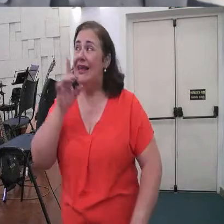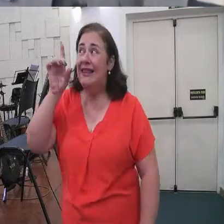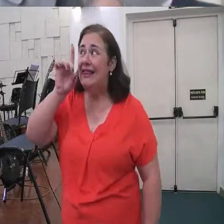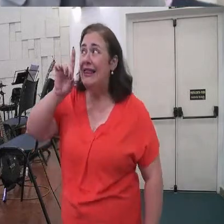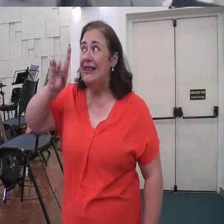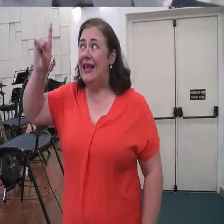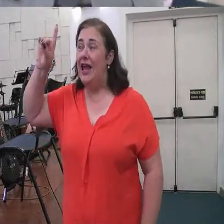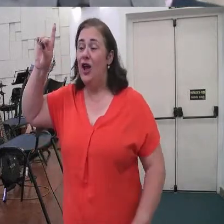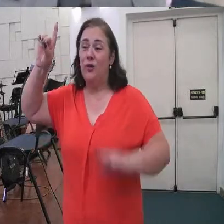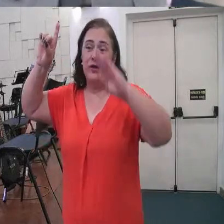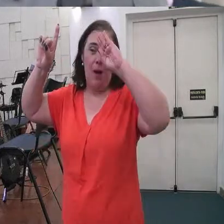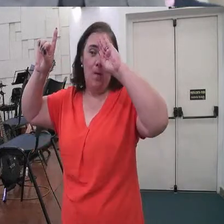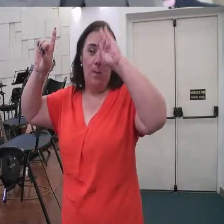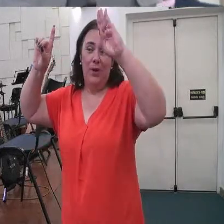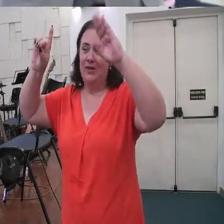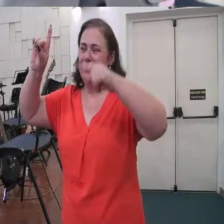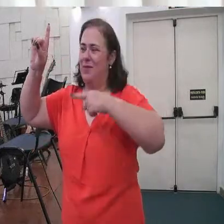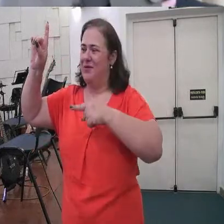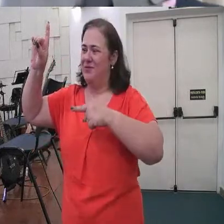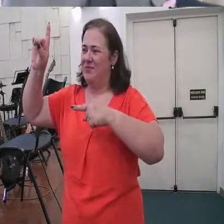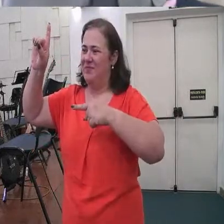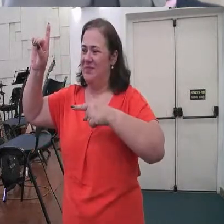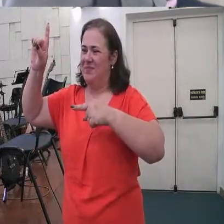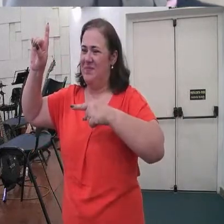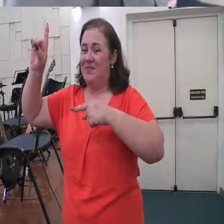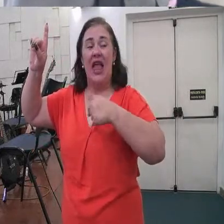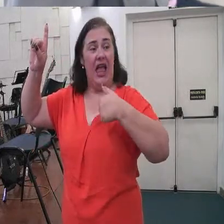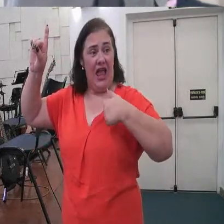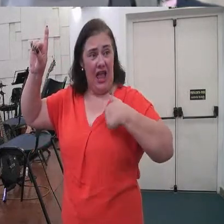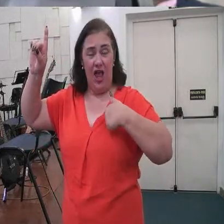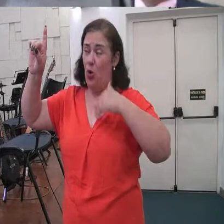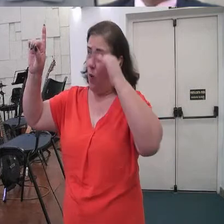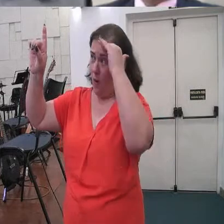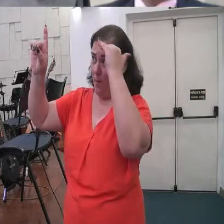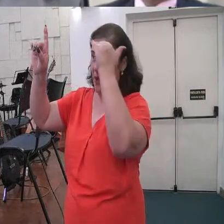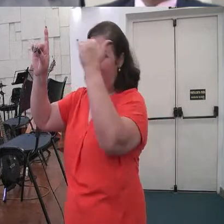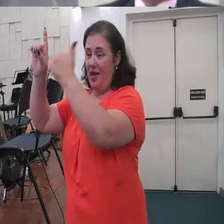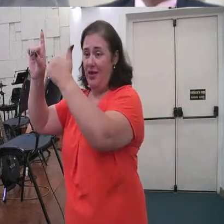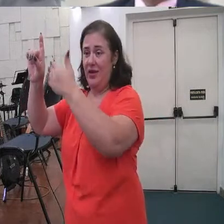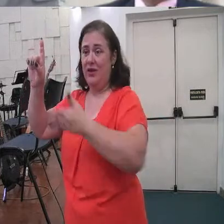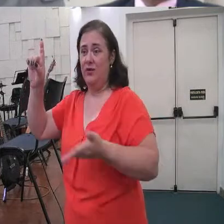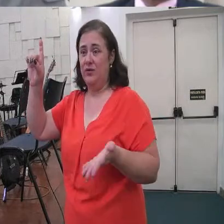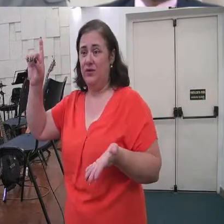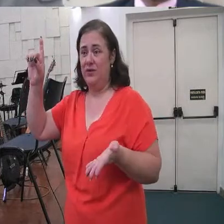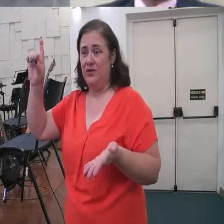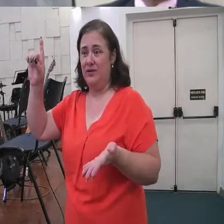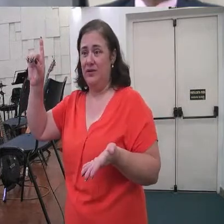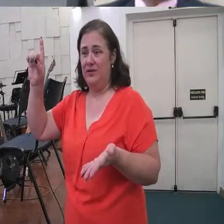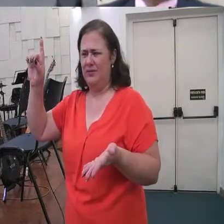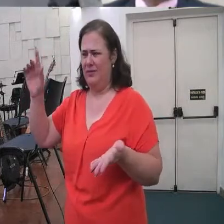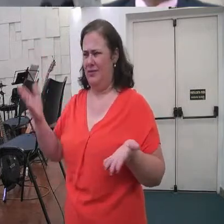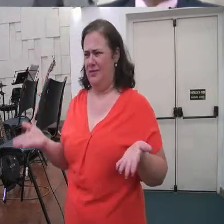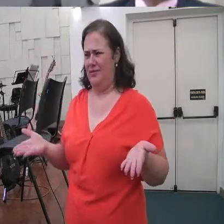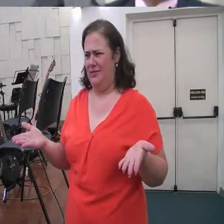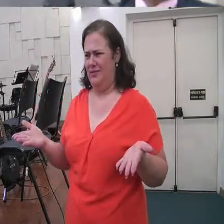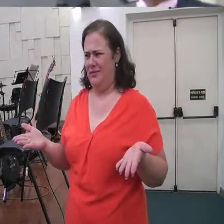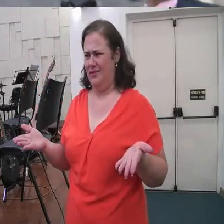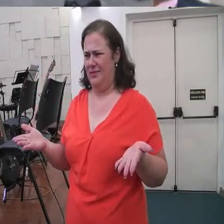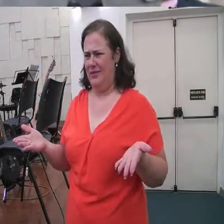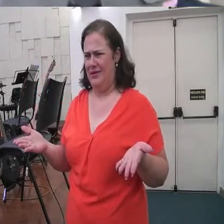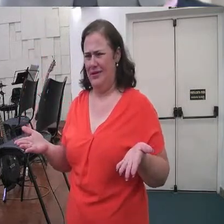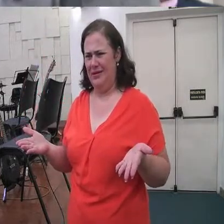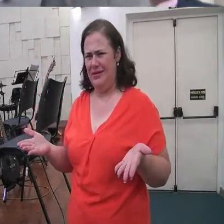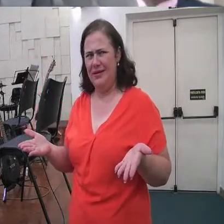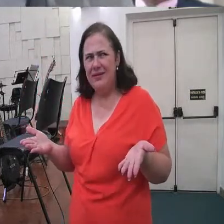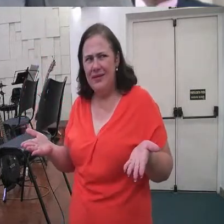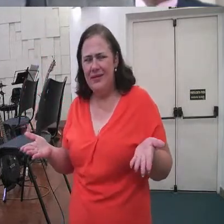assim: uma comida tenho para comer que vós não conheceis. Aí os discípulos: será que alguém lhe trouxe pão? Ele diz: a minha comida é o